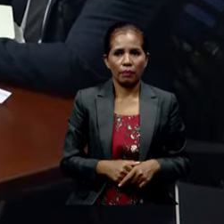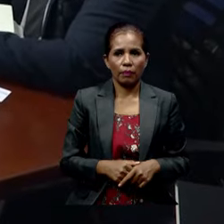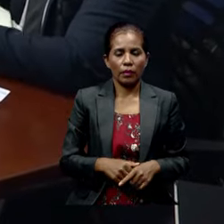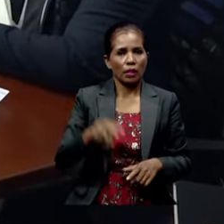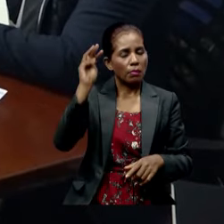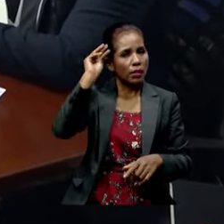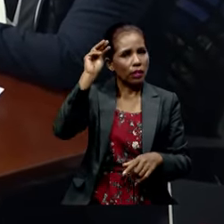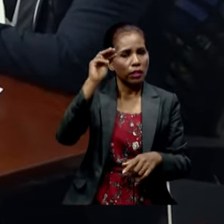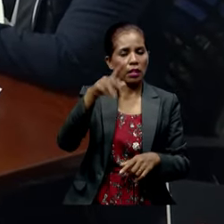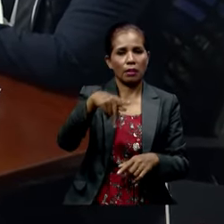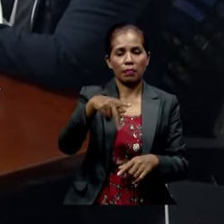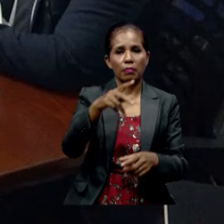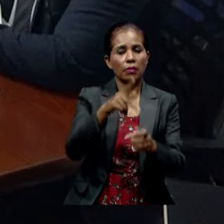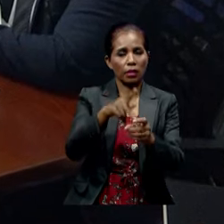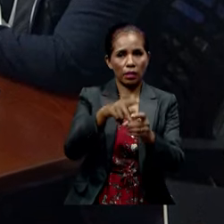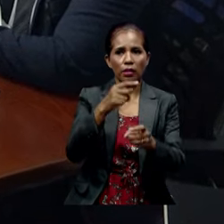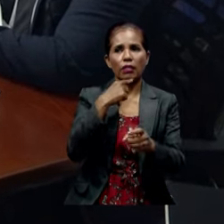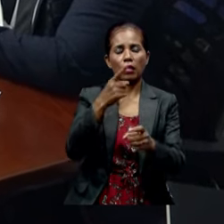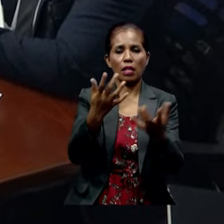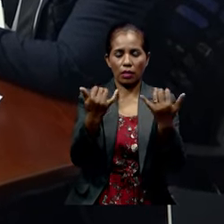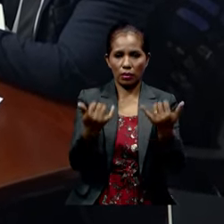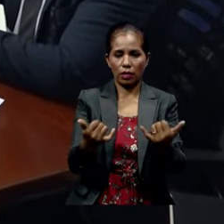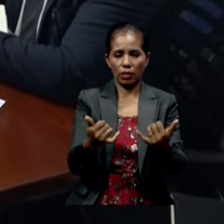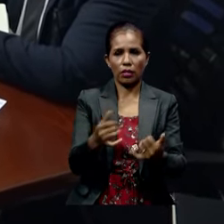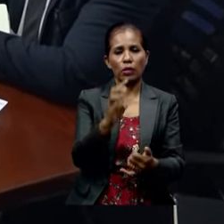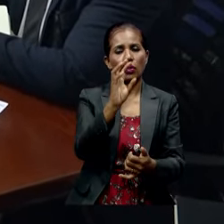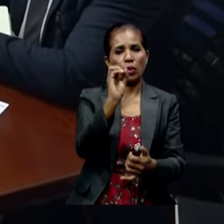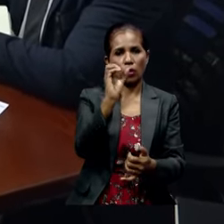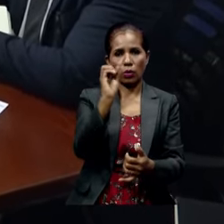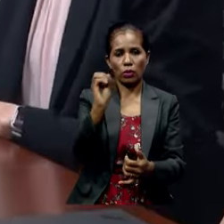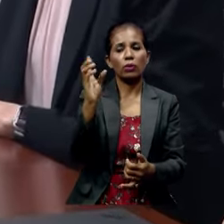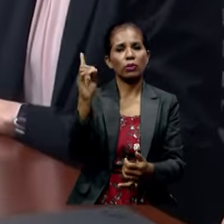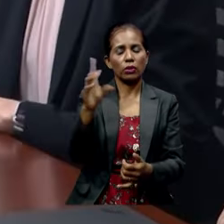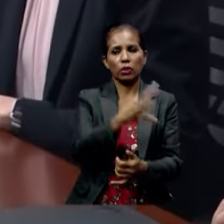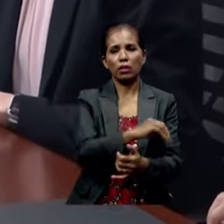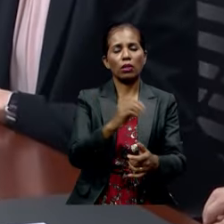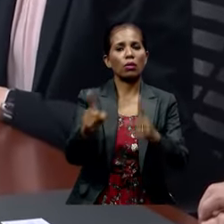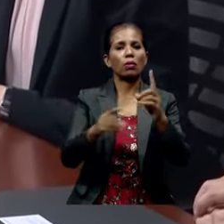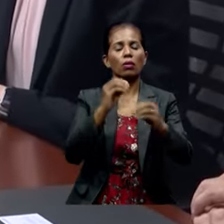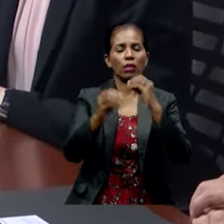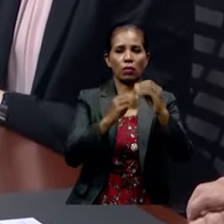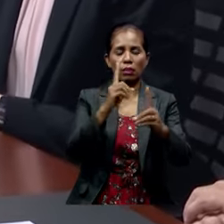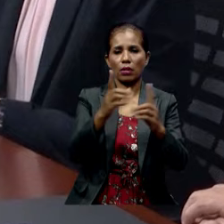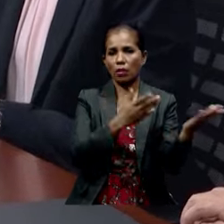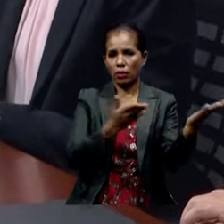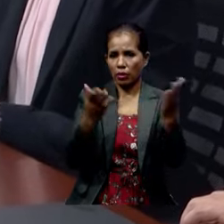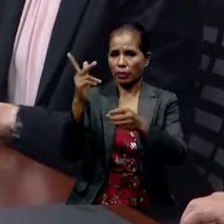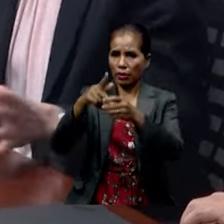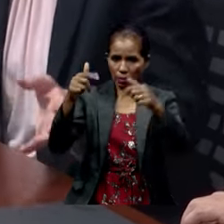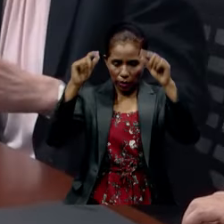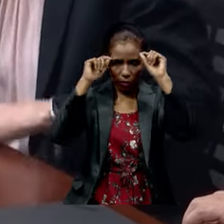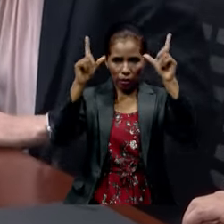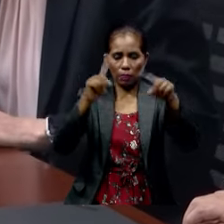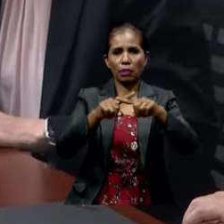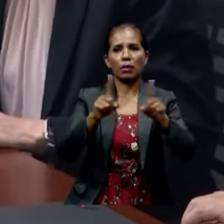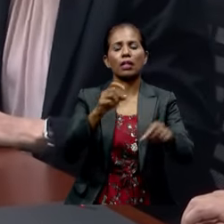Ministro Petróleo na Recursos Minerais afirma to dada une Ucait sidak pronunsia posisaun kona dada kadora Greater Sunrise mai Timor Leste mai be